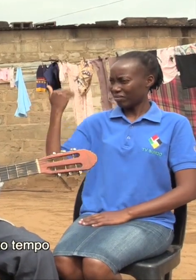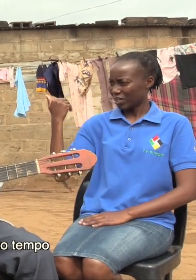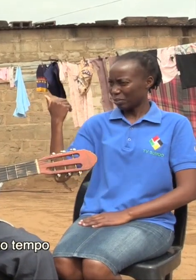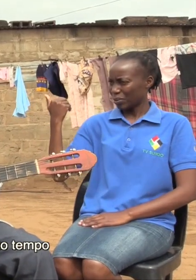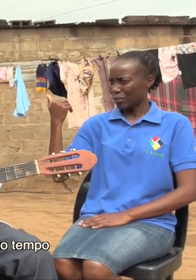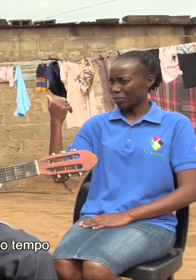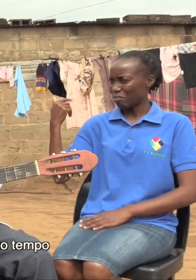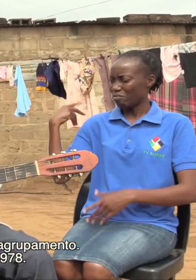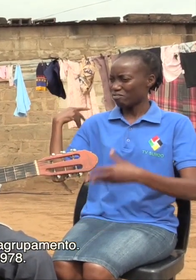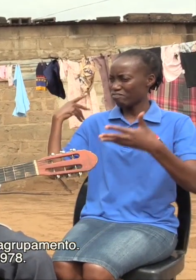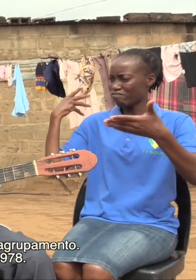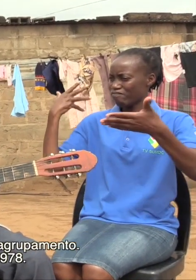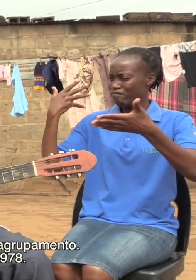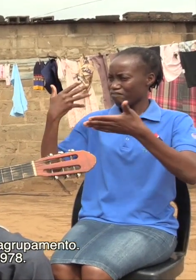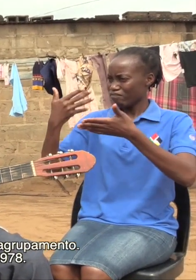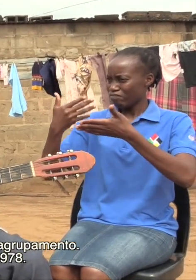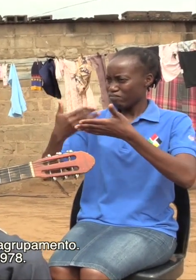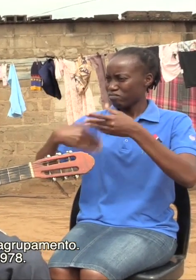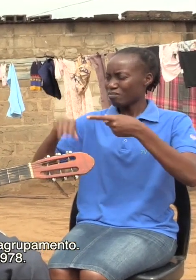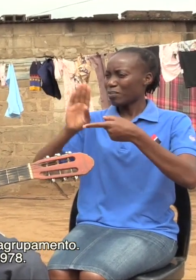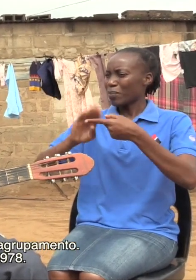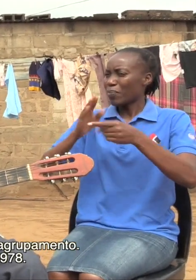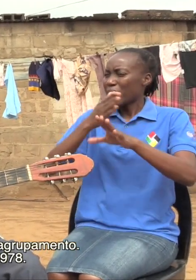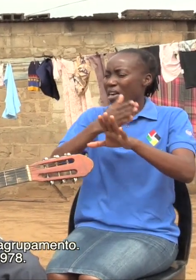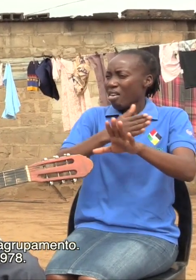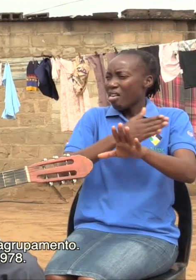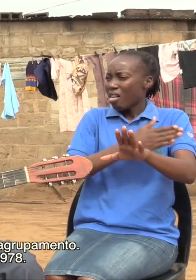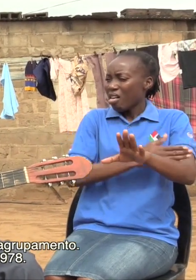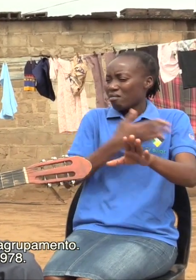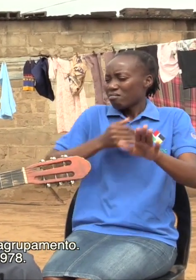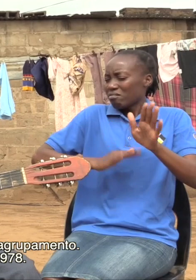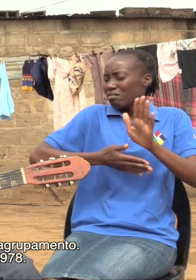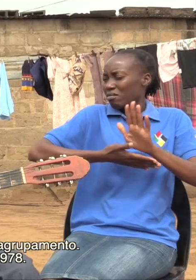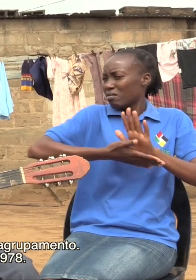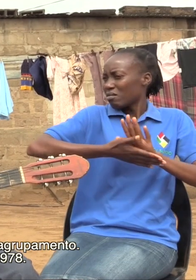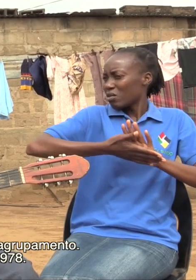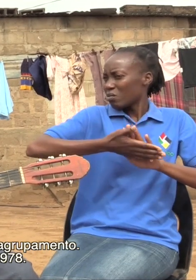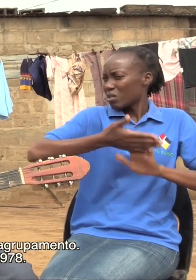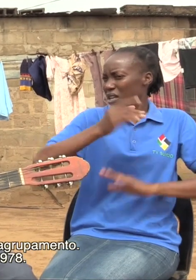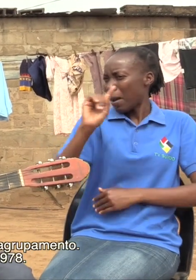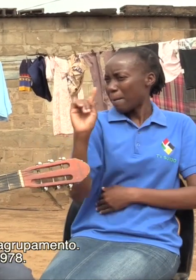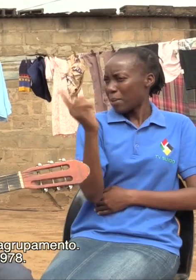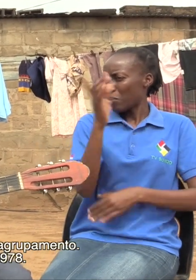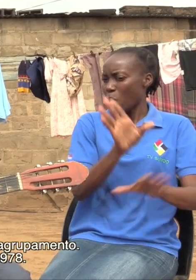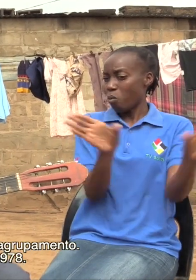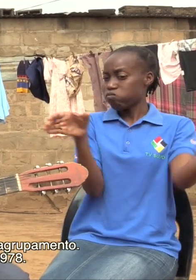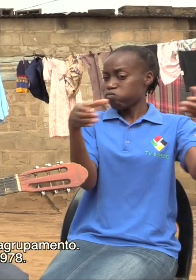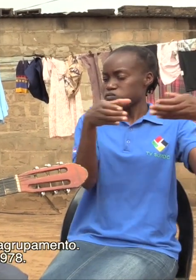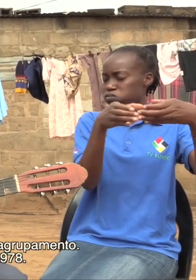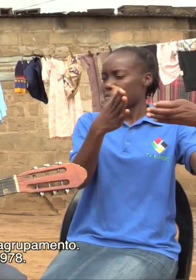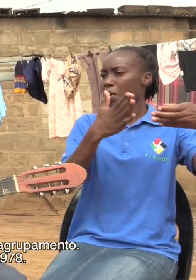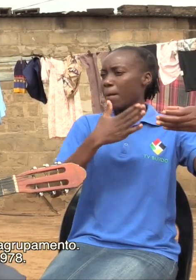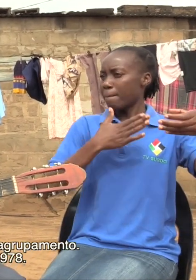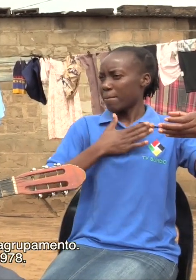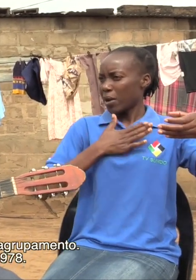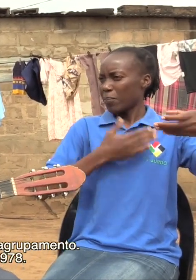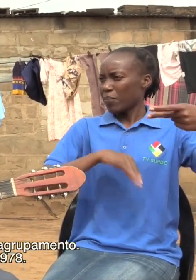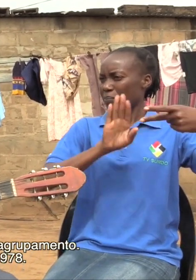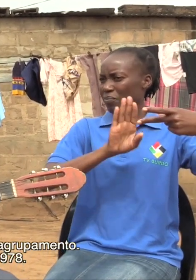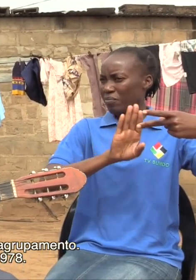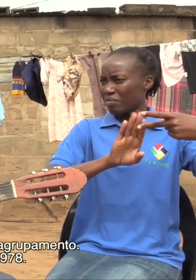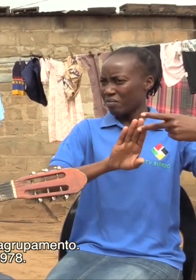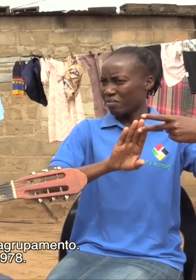já... porque na altura que eu tive o meu primeiro agrupamento, era em